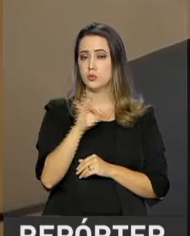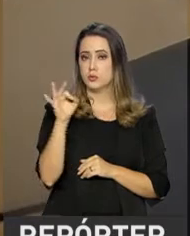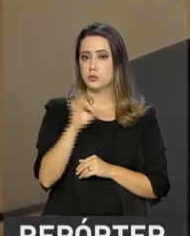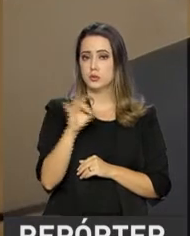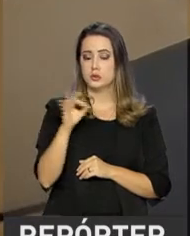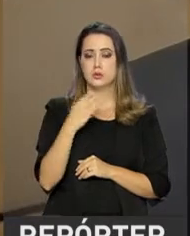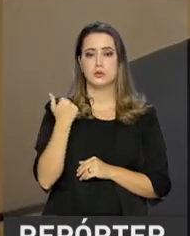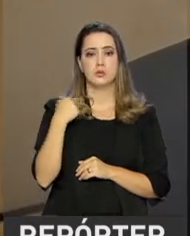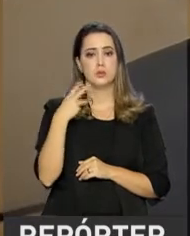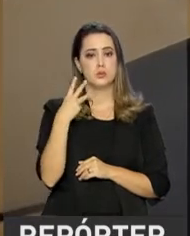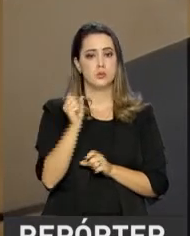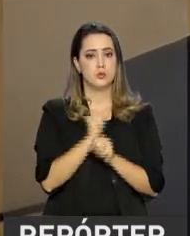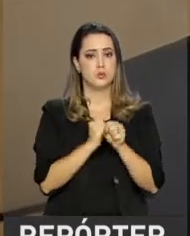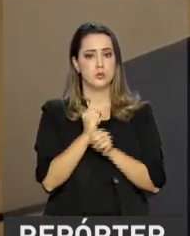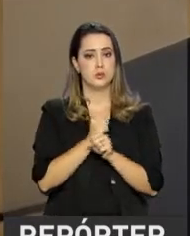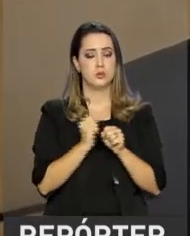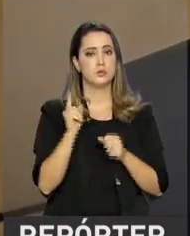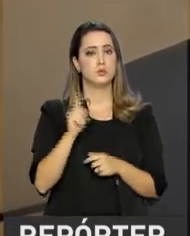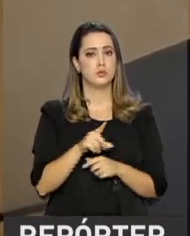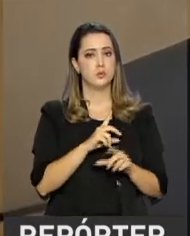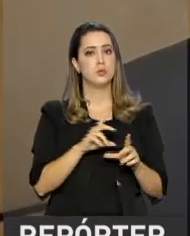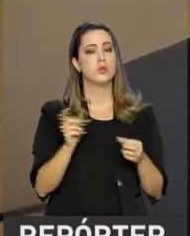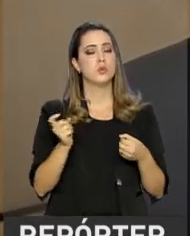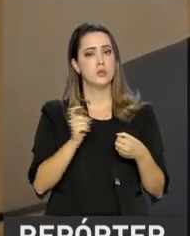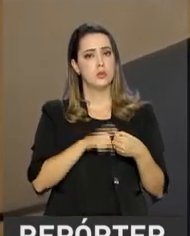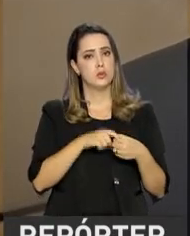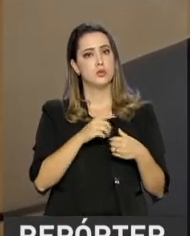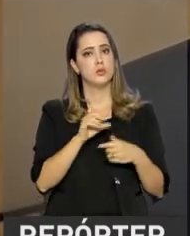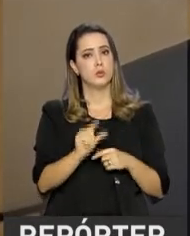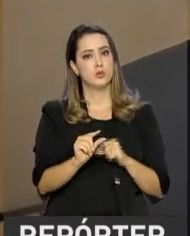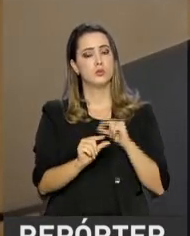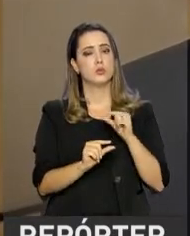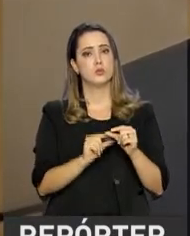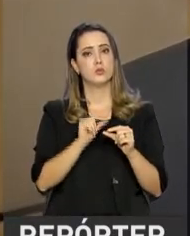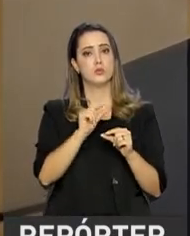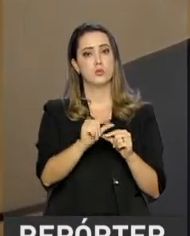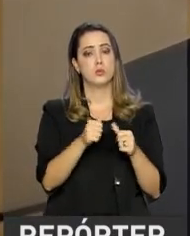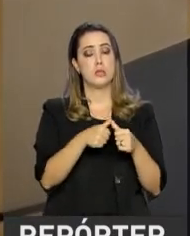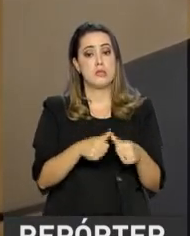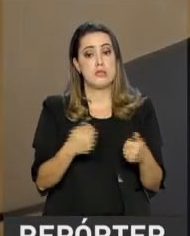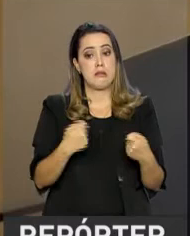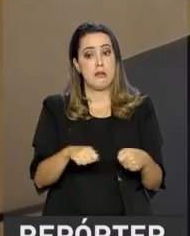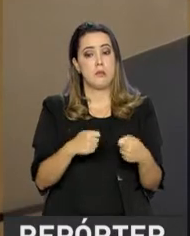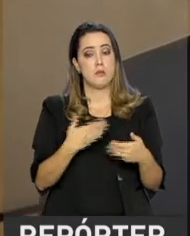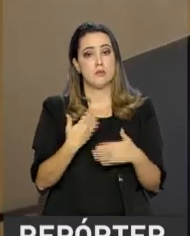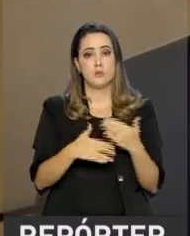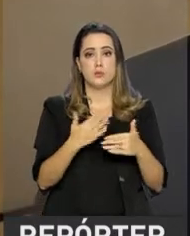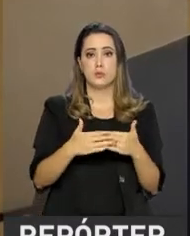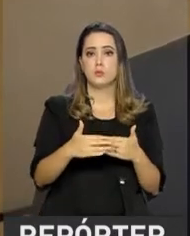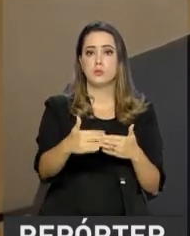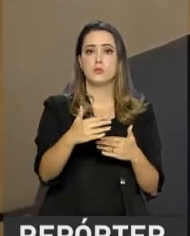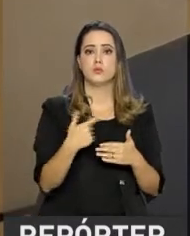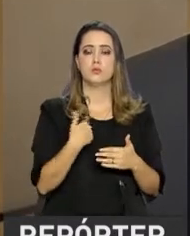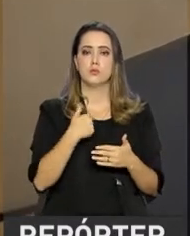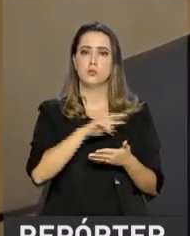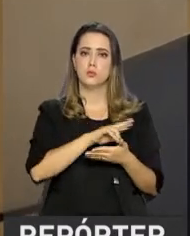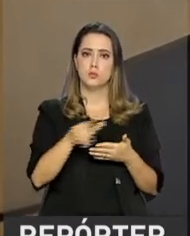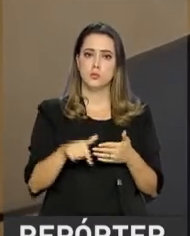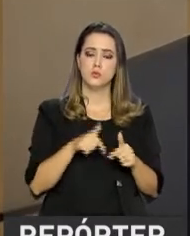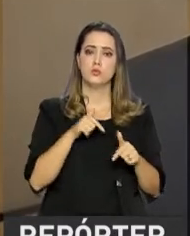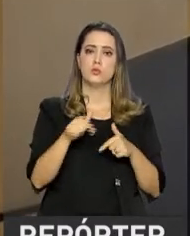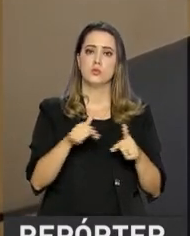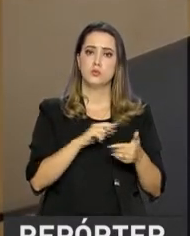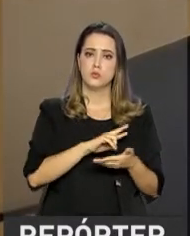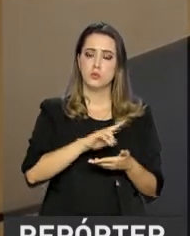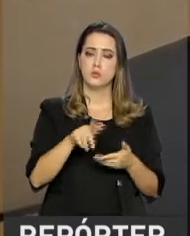últimos três anos é uma recuperação mais lenta mas ela está existindo estão havendo investimentos